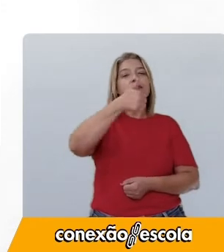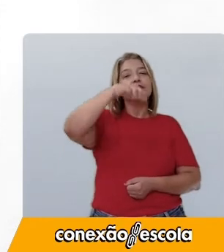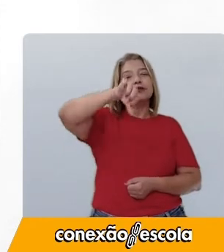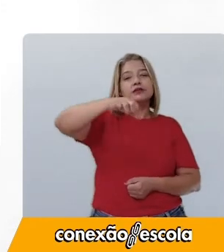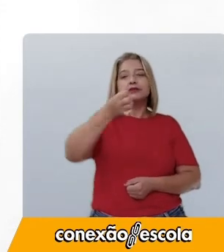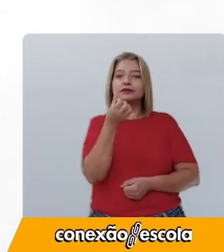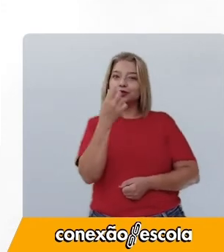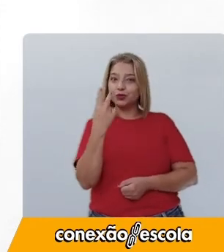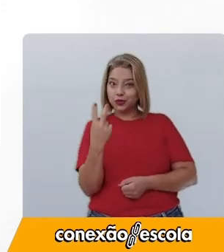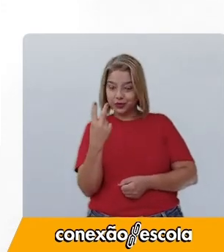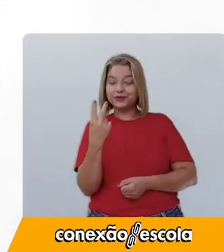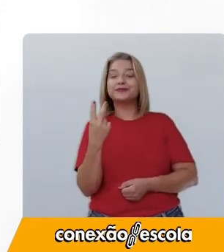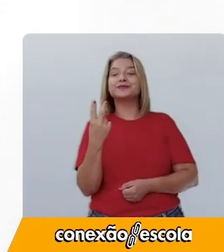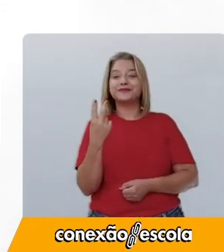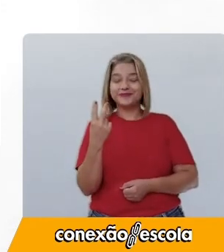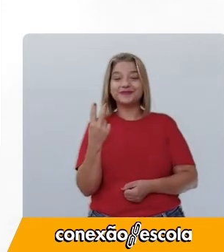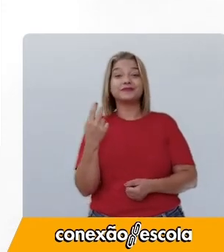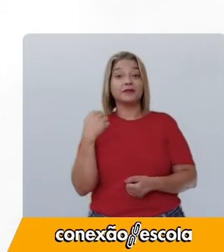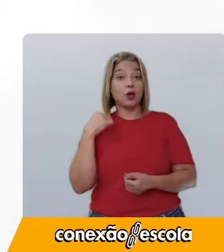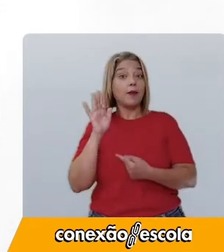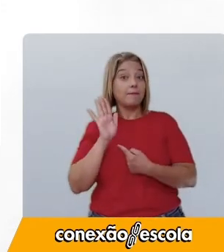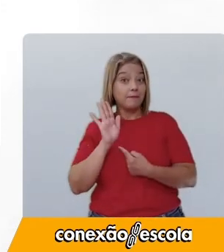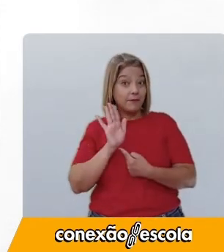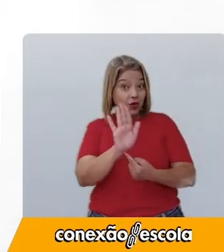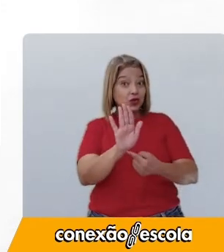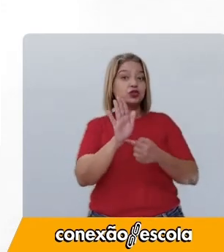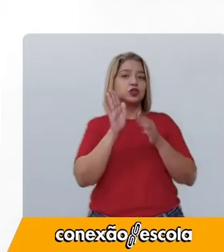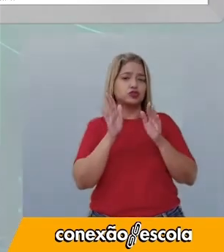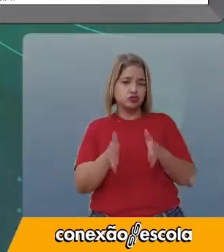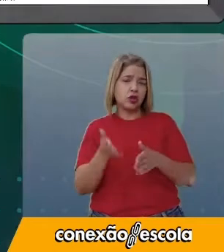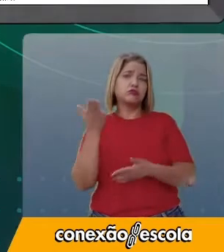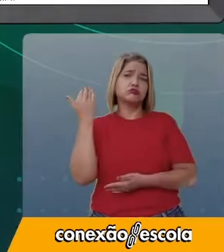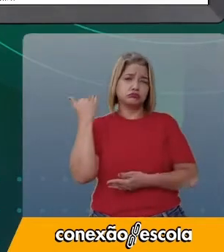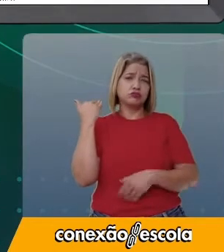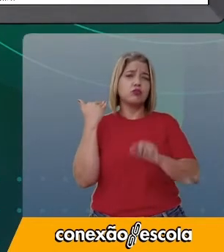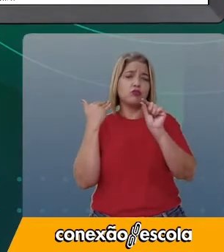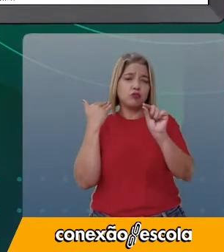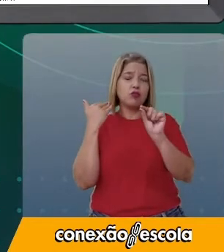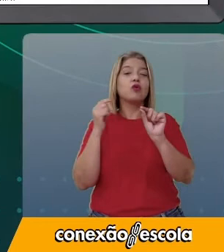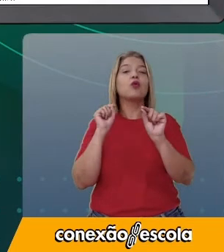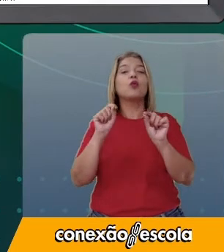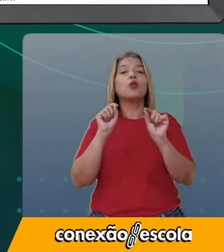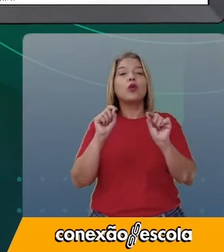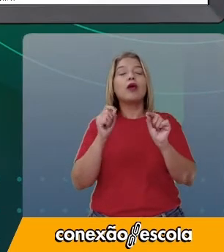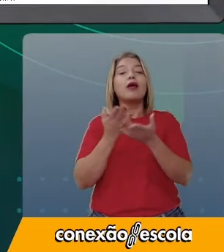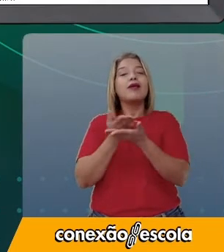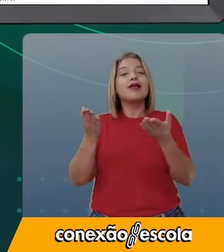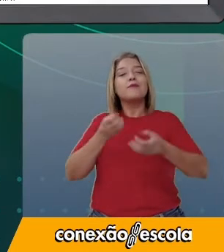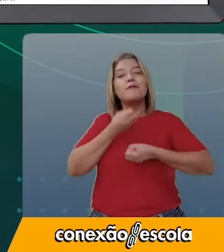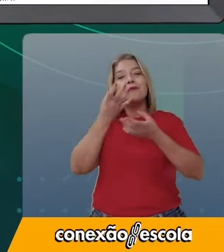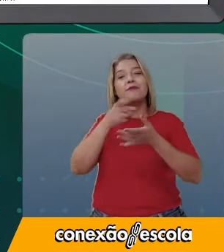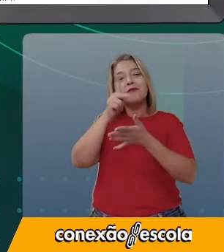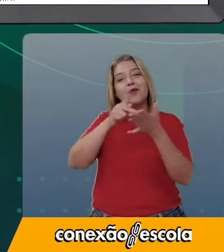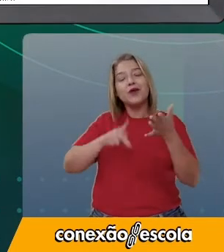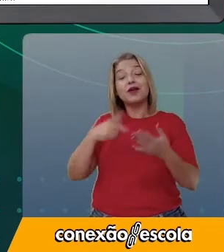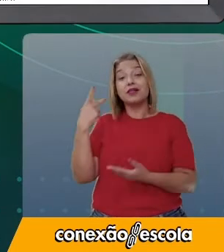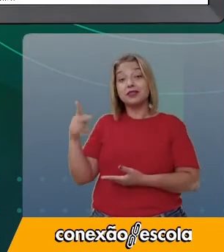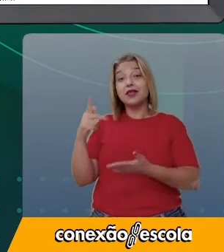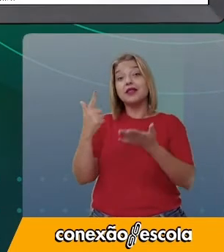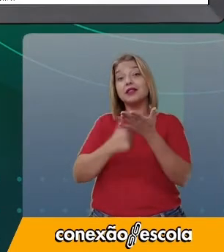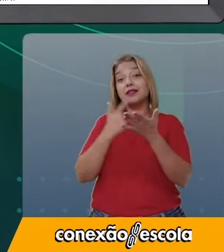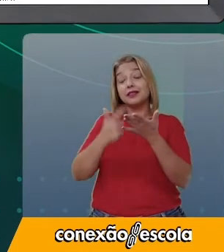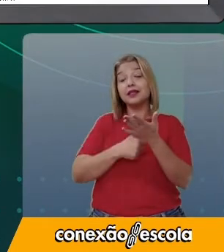1962. Eu trouxe, né, já nos dias atrás para vocês alguns poemas do livro